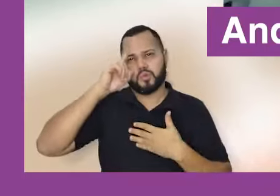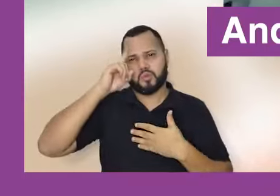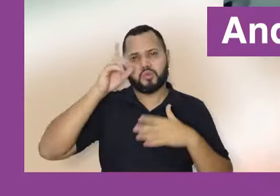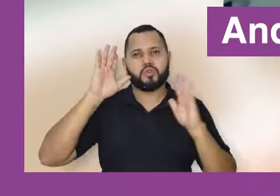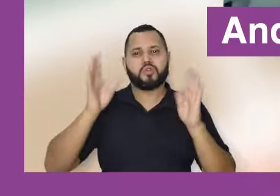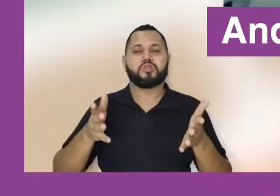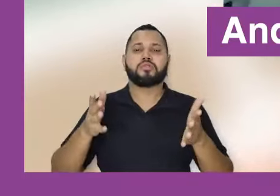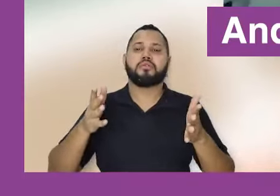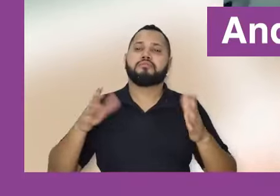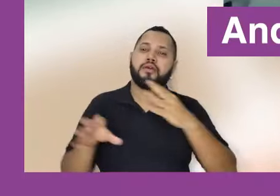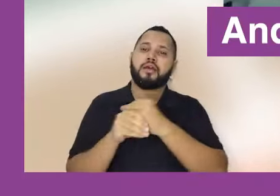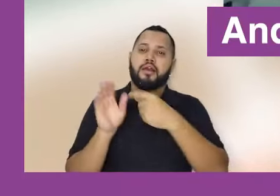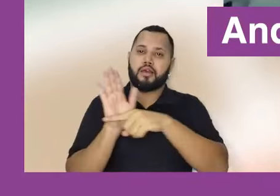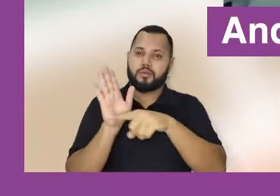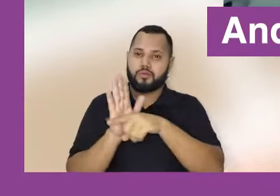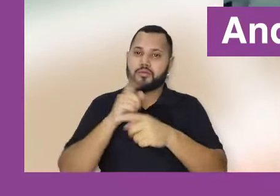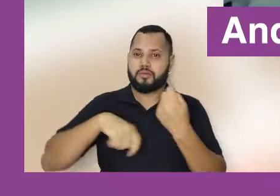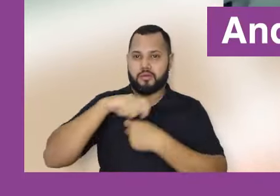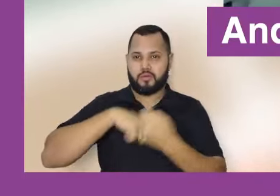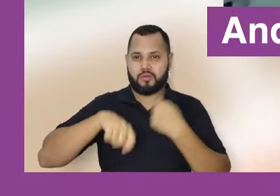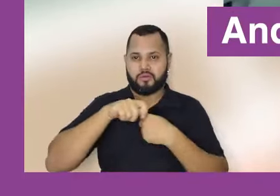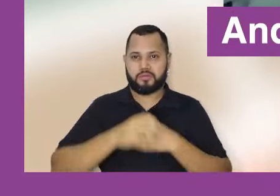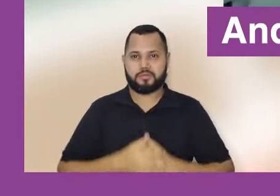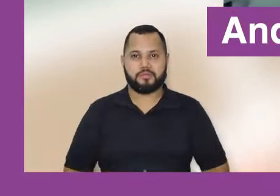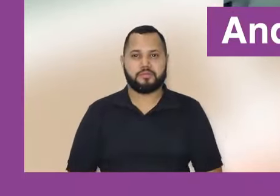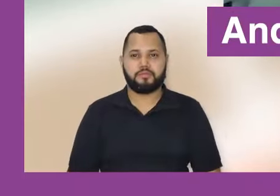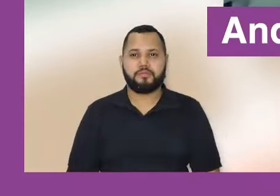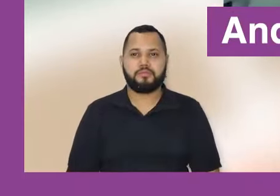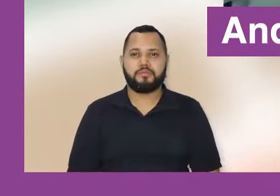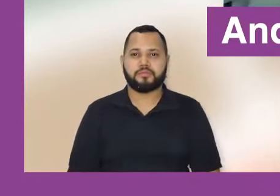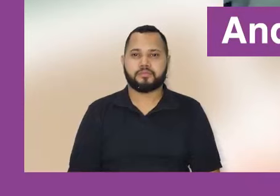aí é a nossa contribuição para o negócio